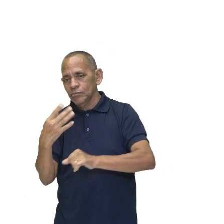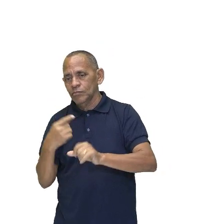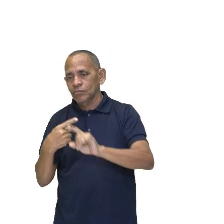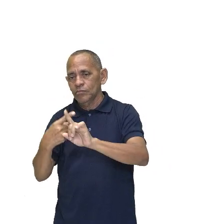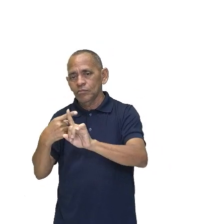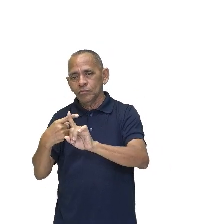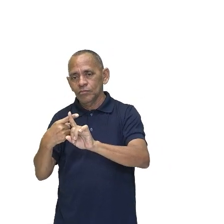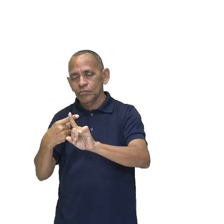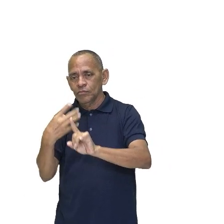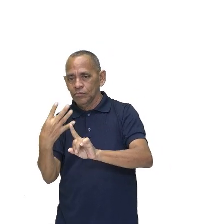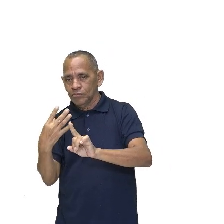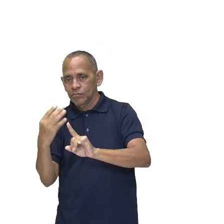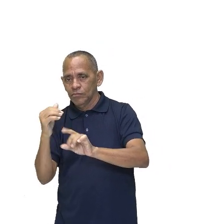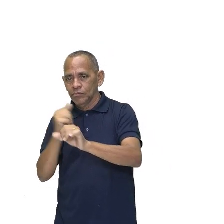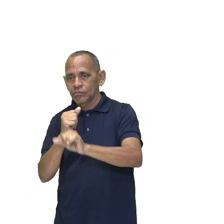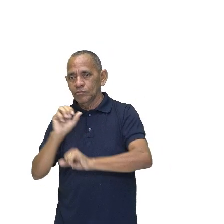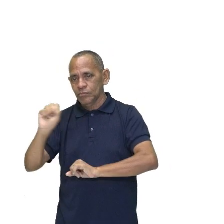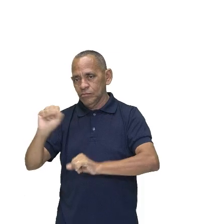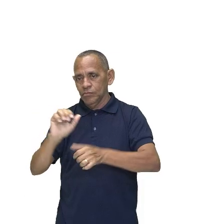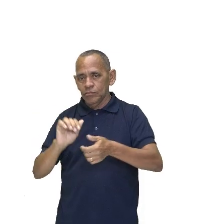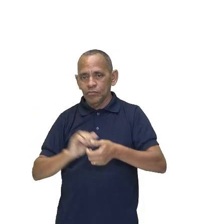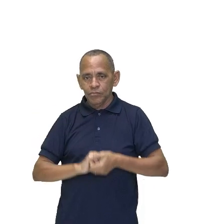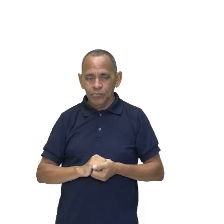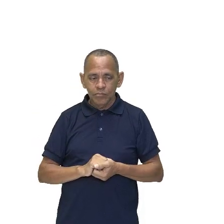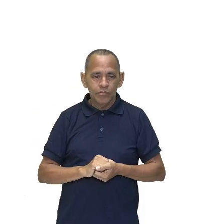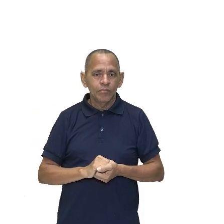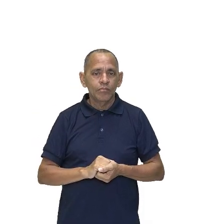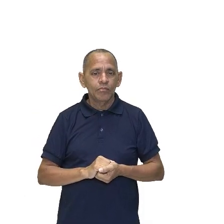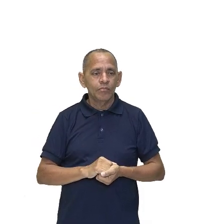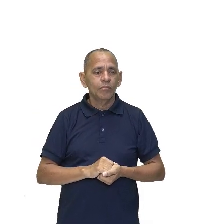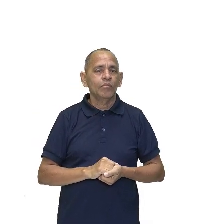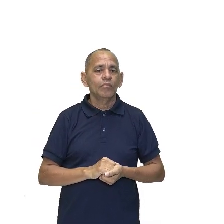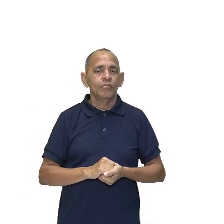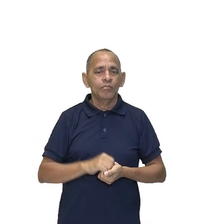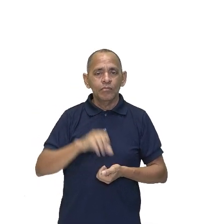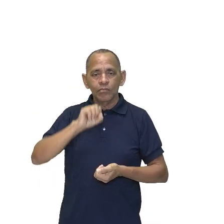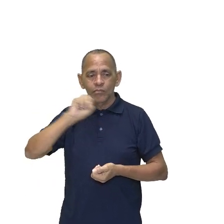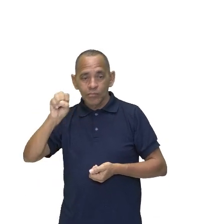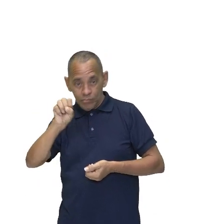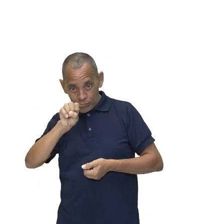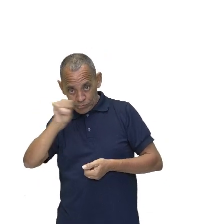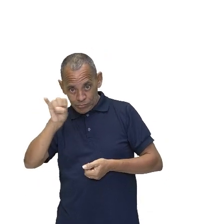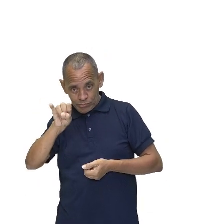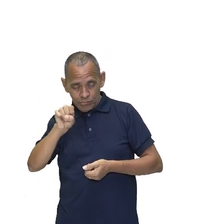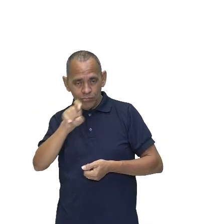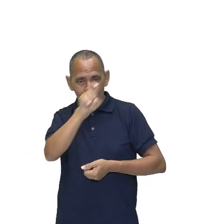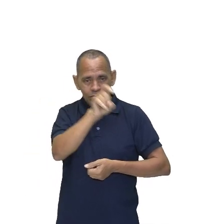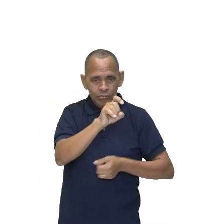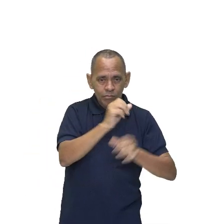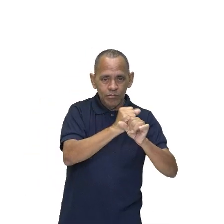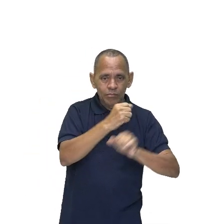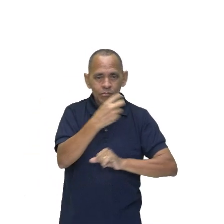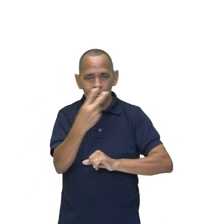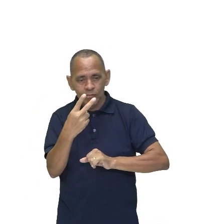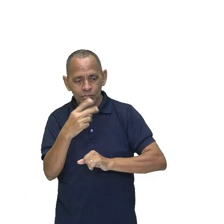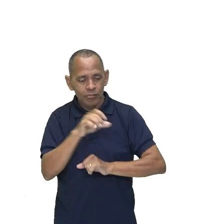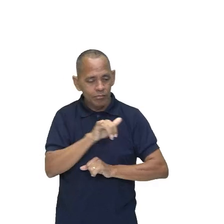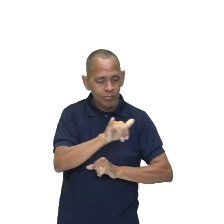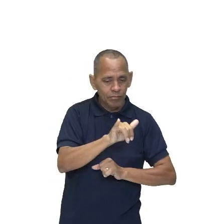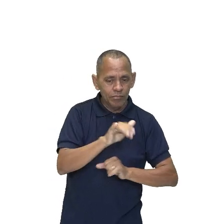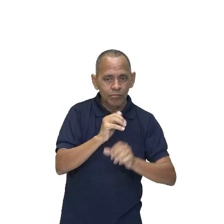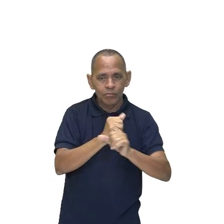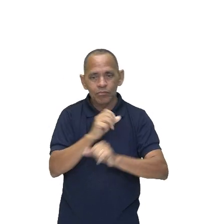8. Par ordenado, então, quando x for 2, o y é igual a